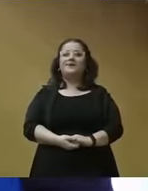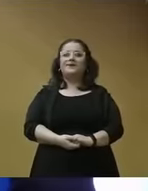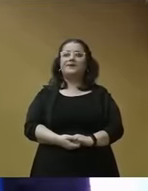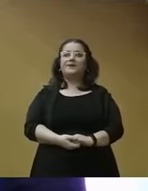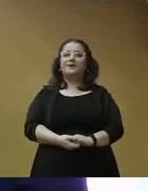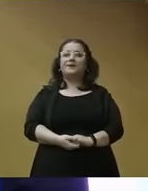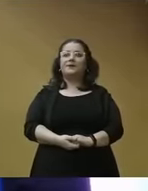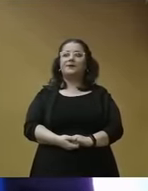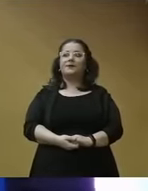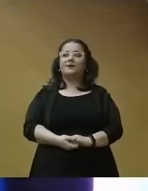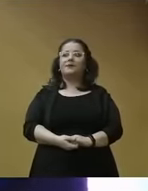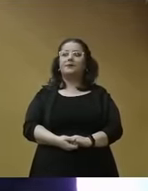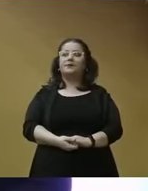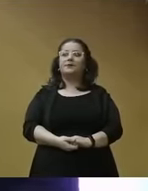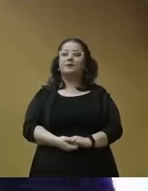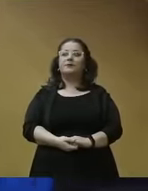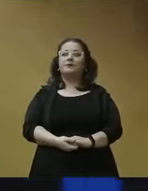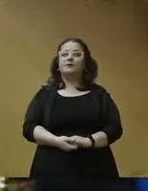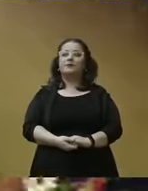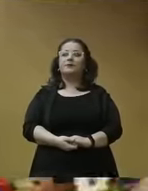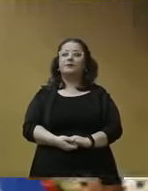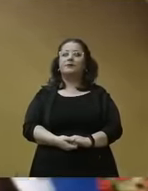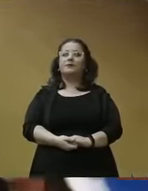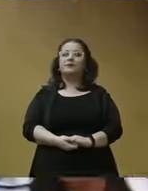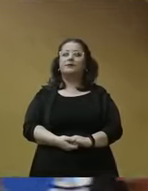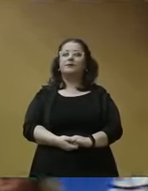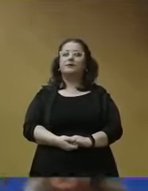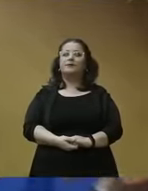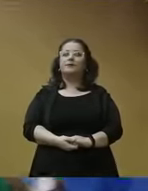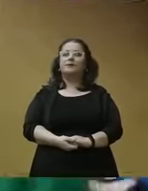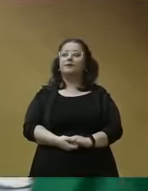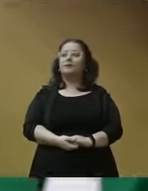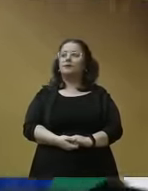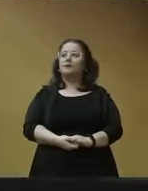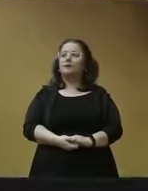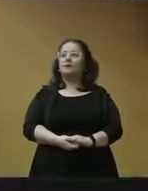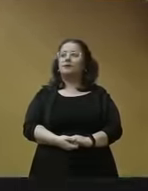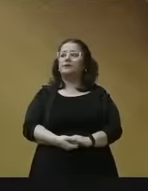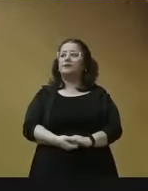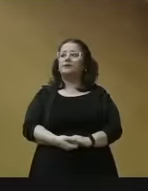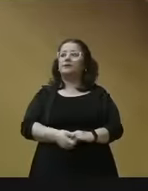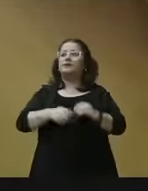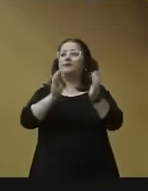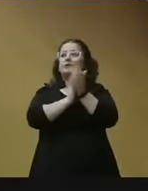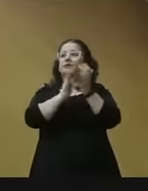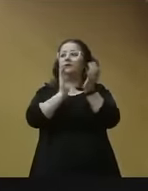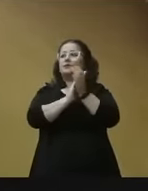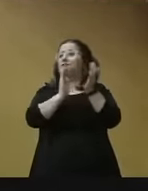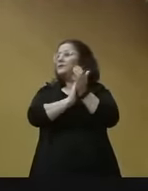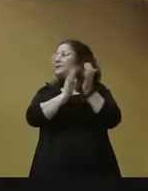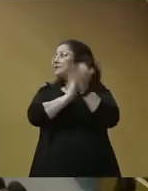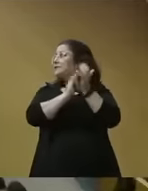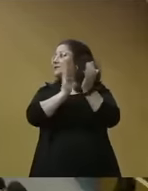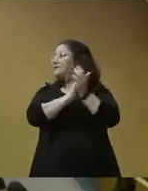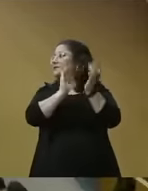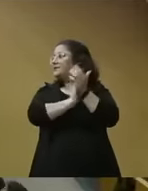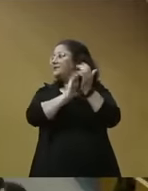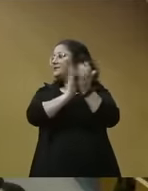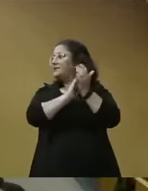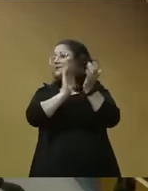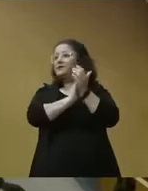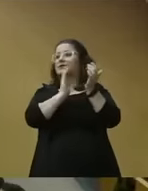what's left. The storms we chase are leading us, and love is all we'll ever